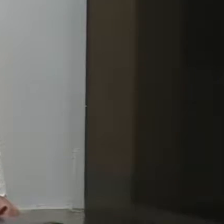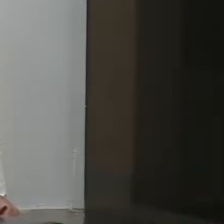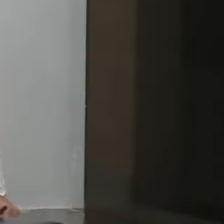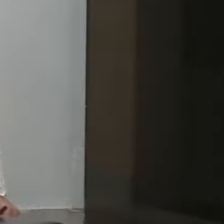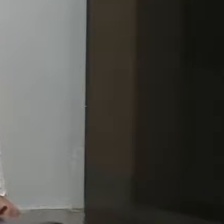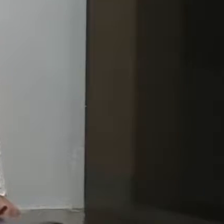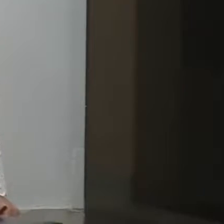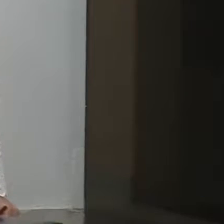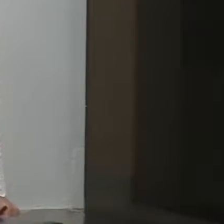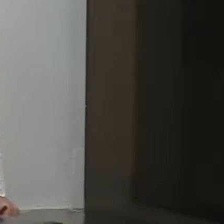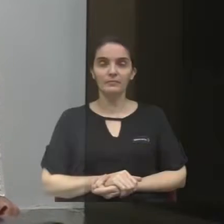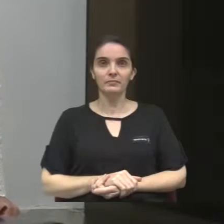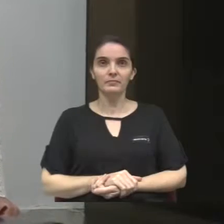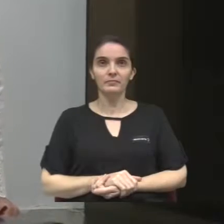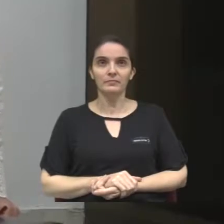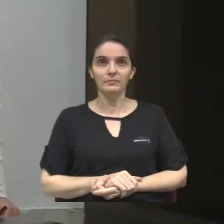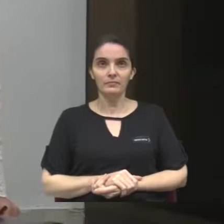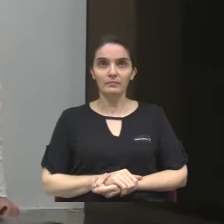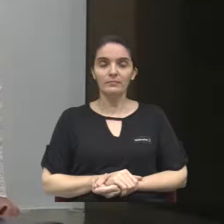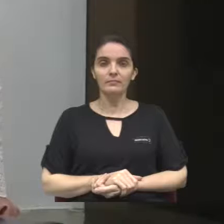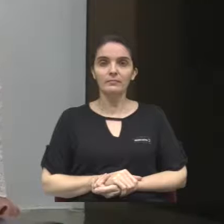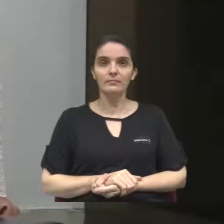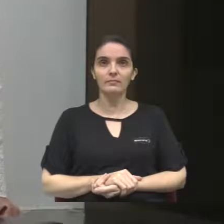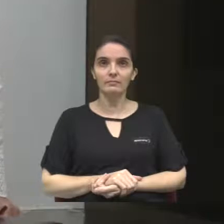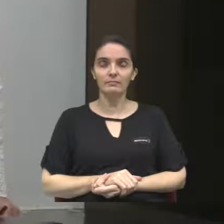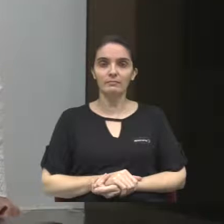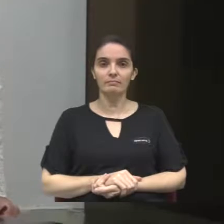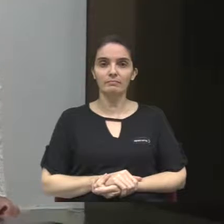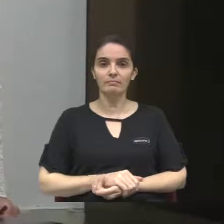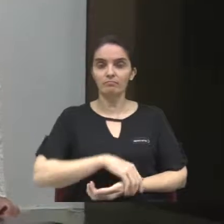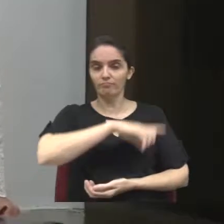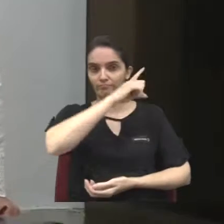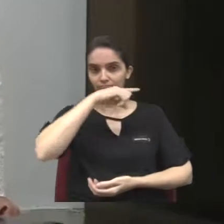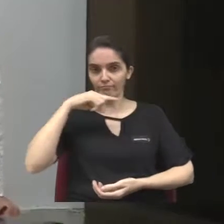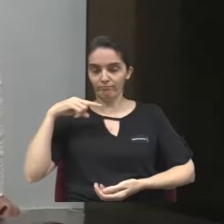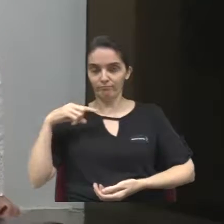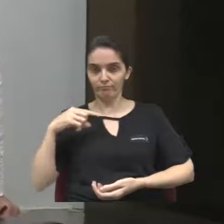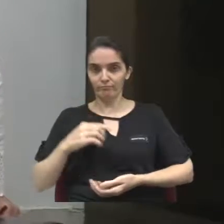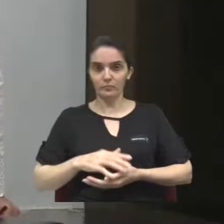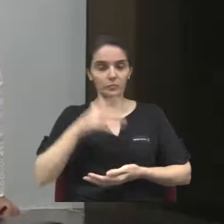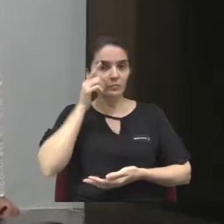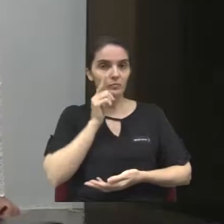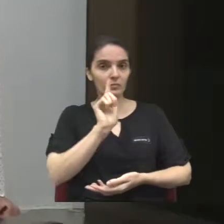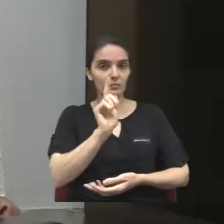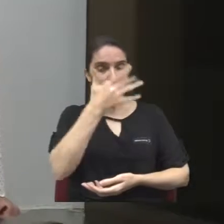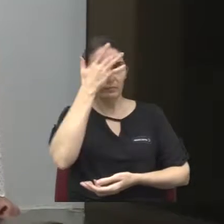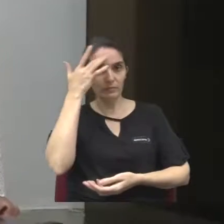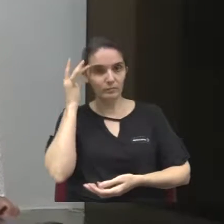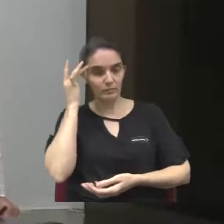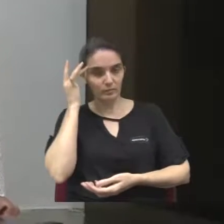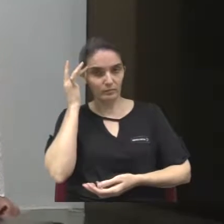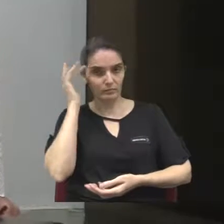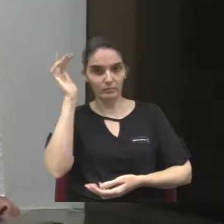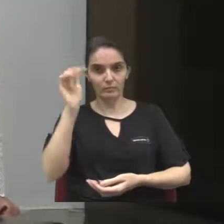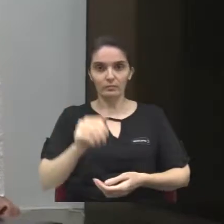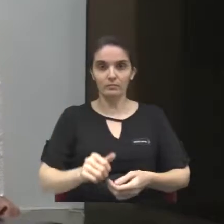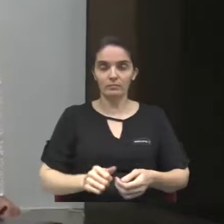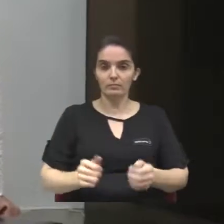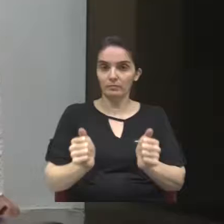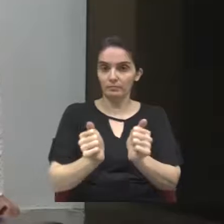com uma pessoa dentro do Poder Executivo para que faça com que essas